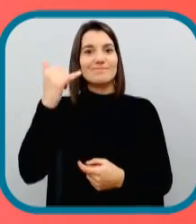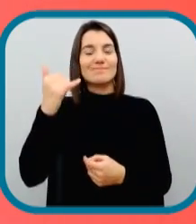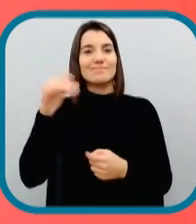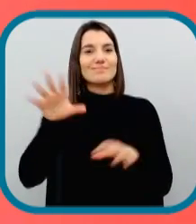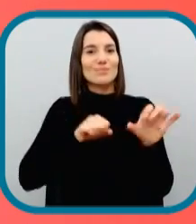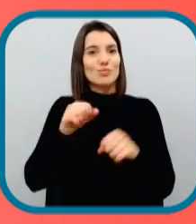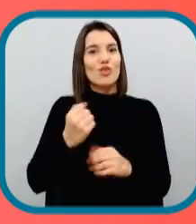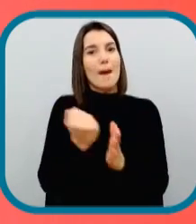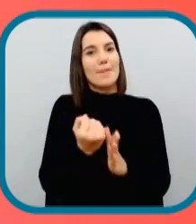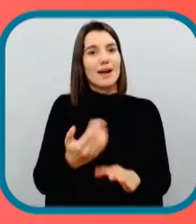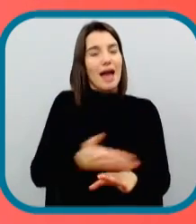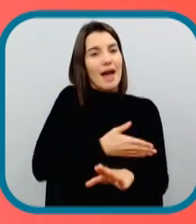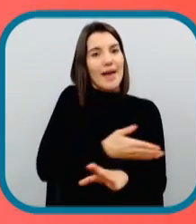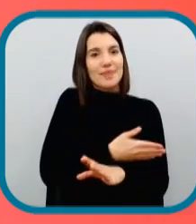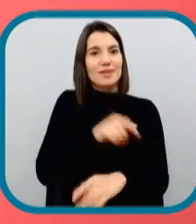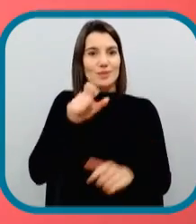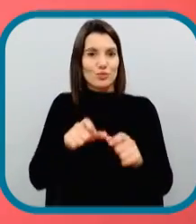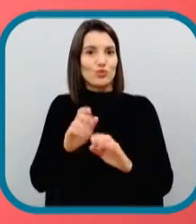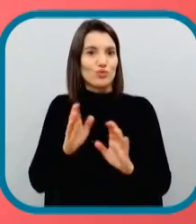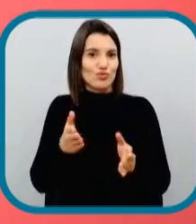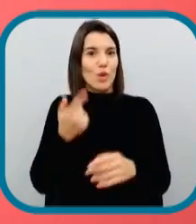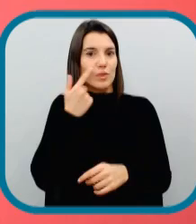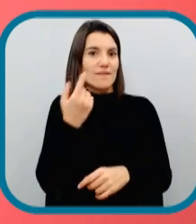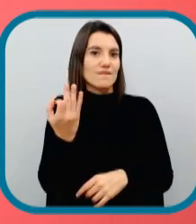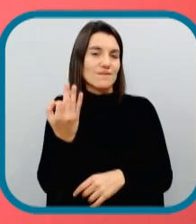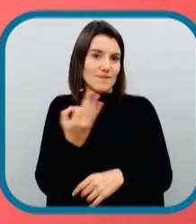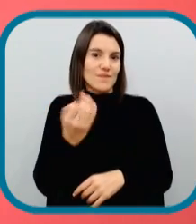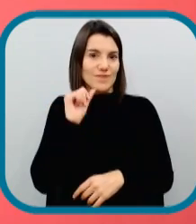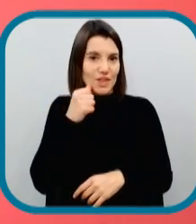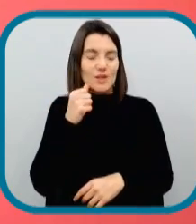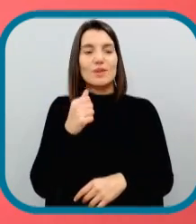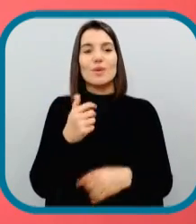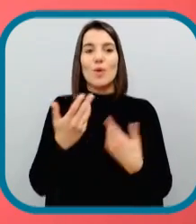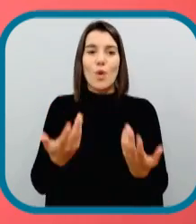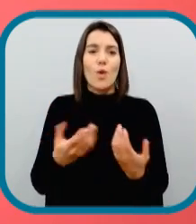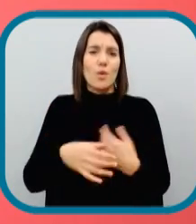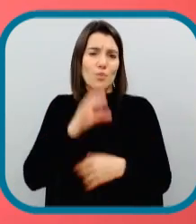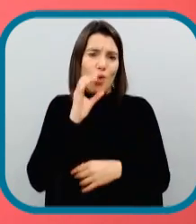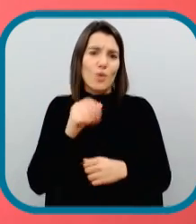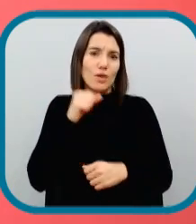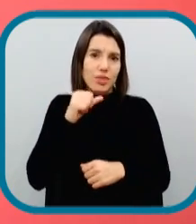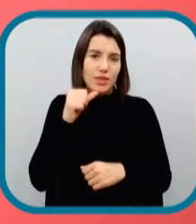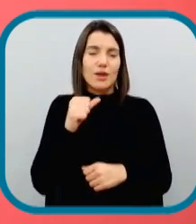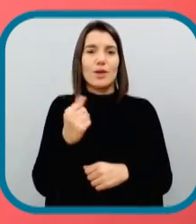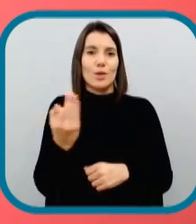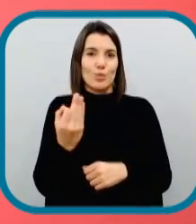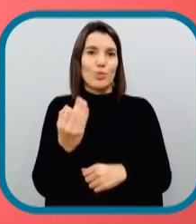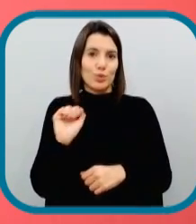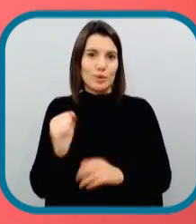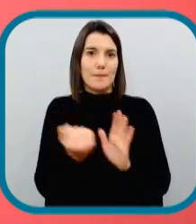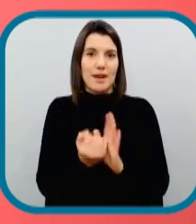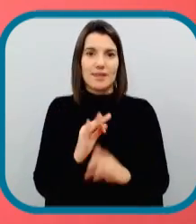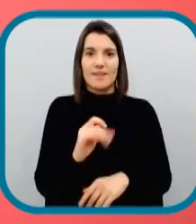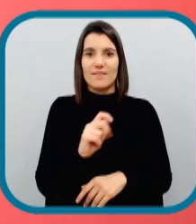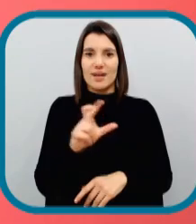e reconhecimento da marca anteriores, que pessoas que já conhecem o vinho do Porto ou que já consomem Porto